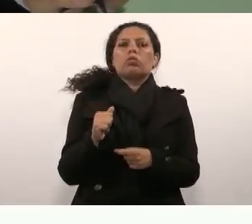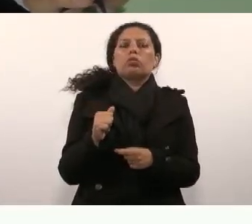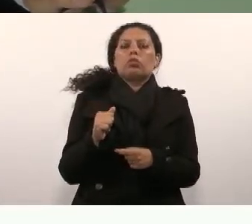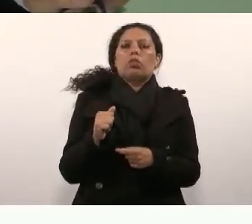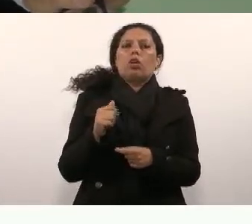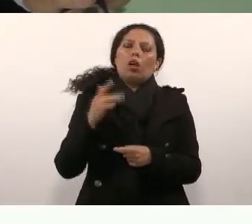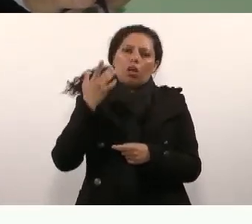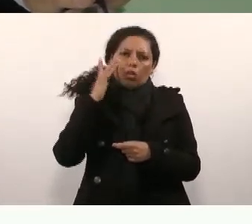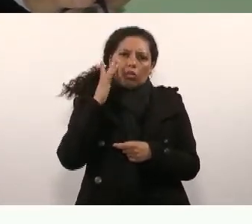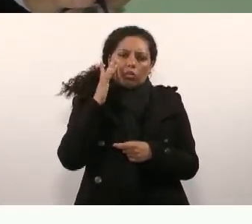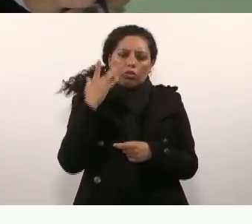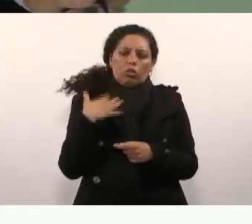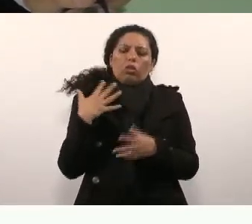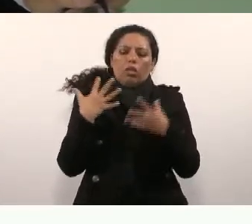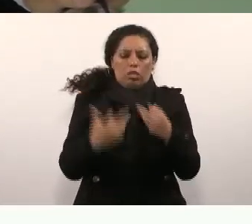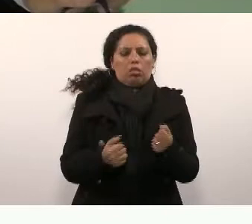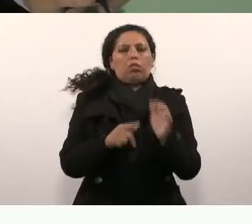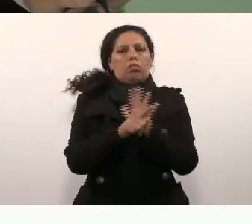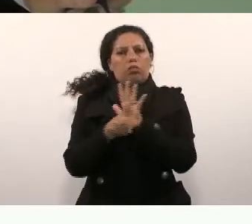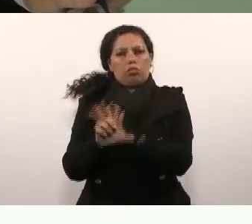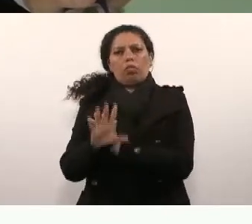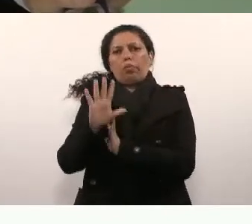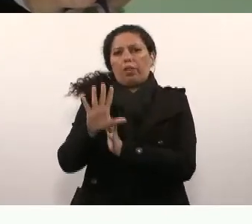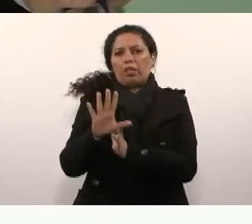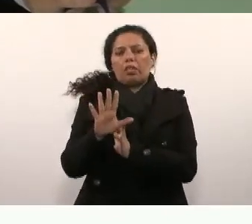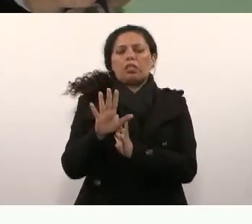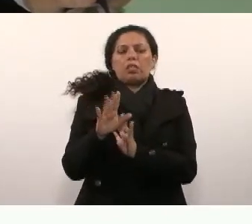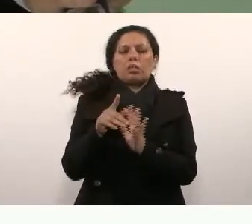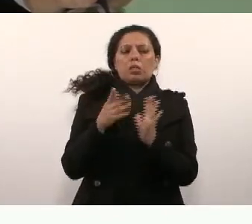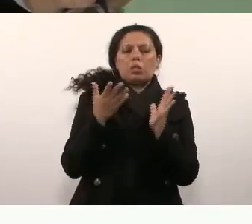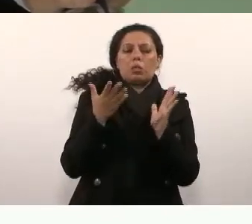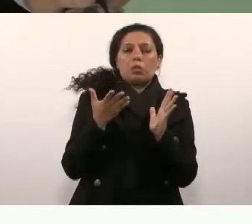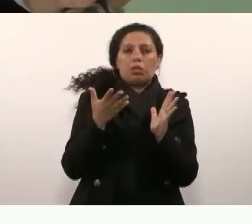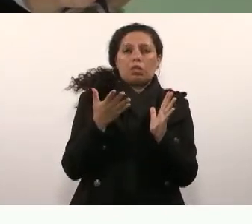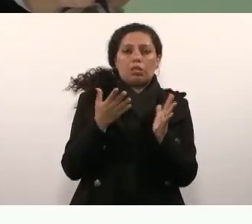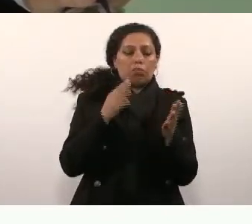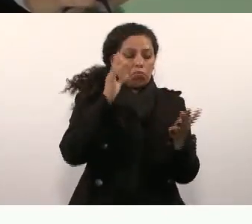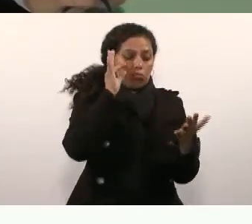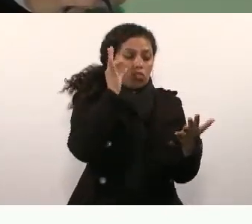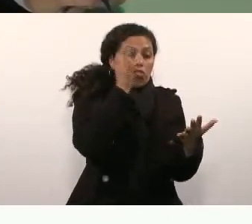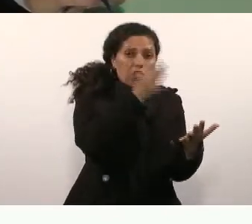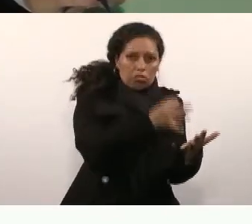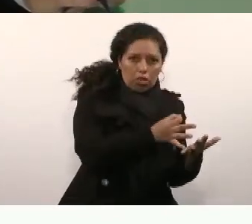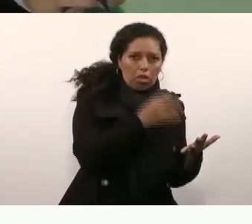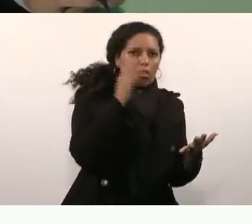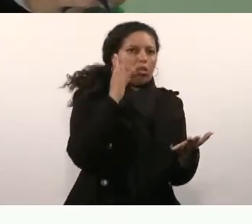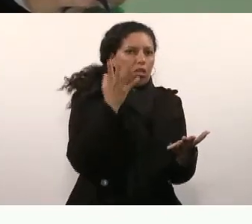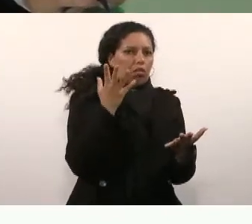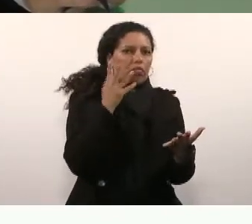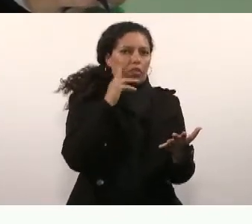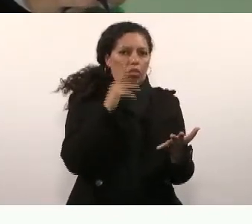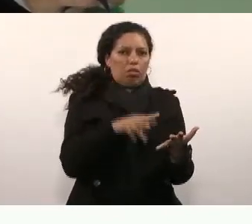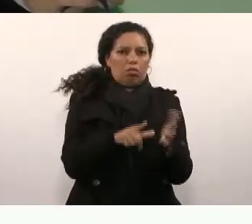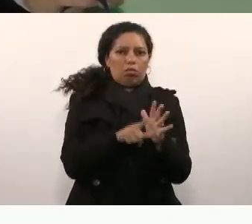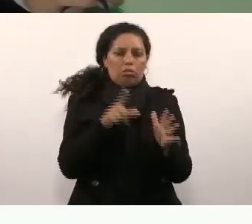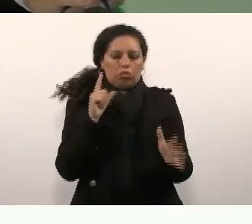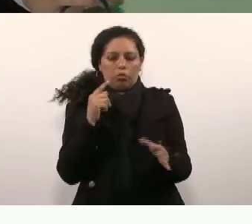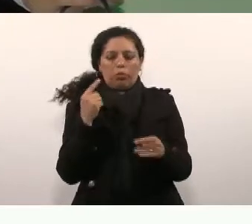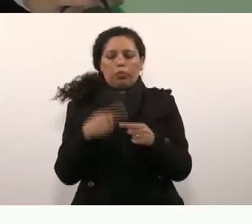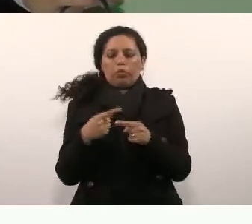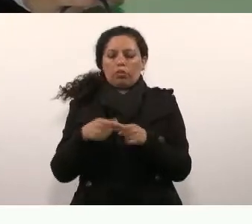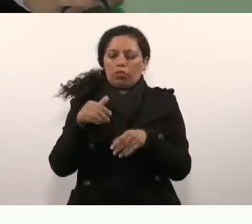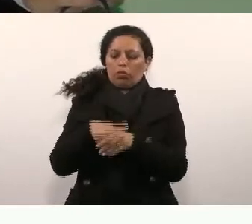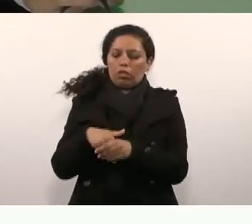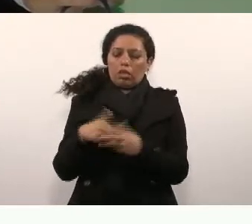eu sou favorável ao projeto, mas para checar, eu vou pedir vista, para que a gente não vote alguma coisa que já está